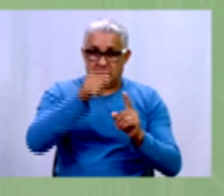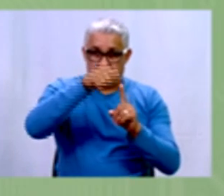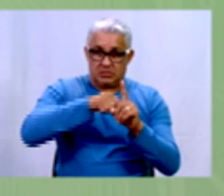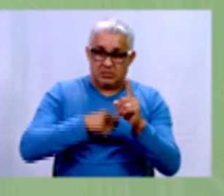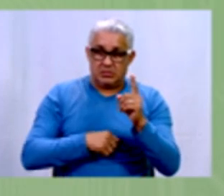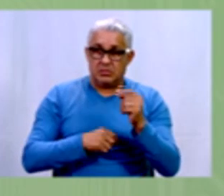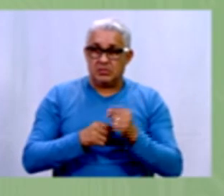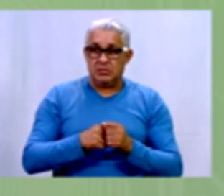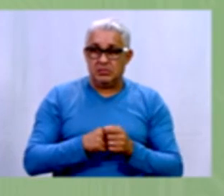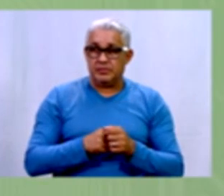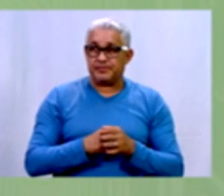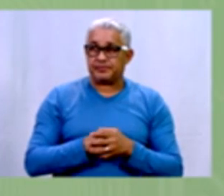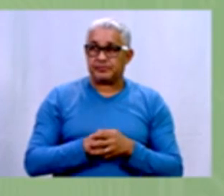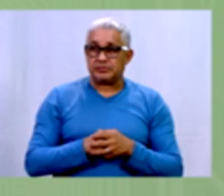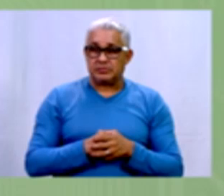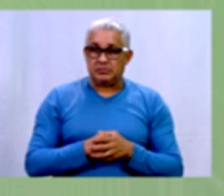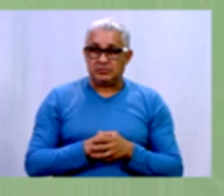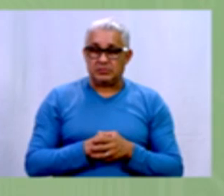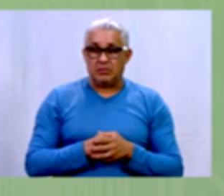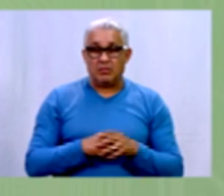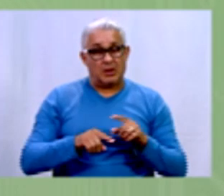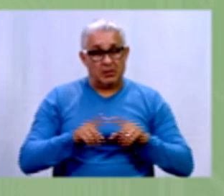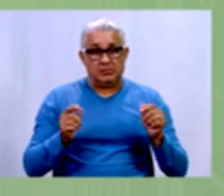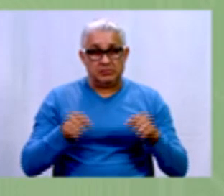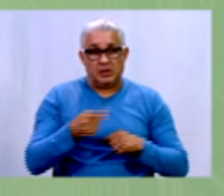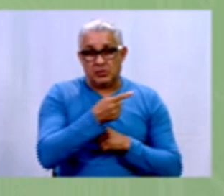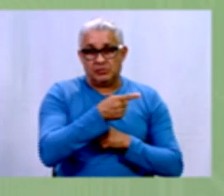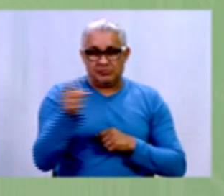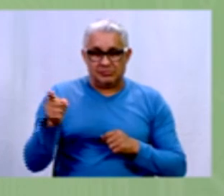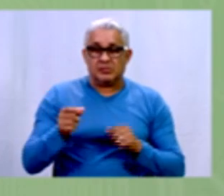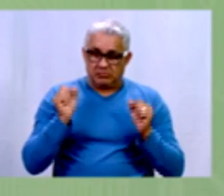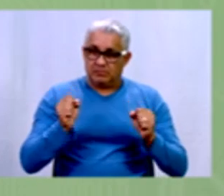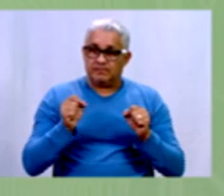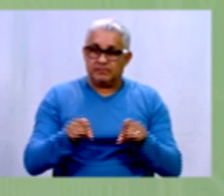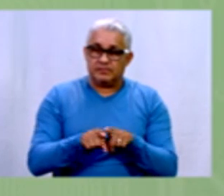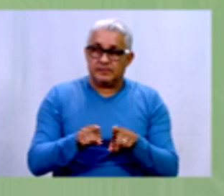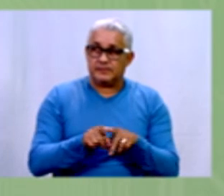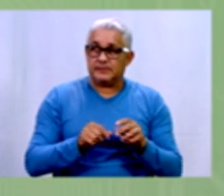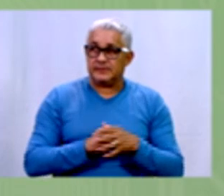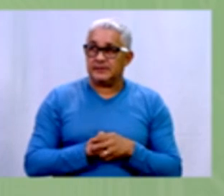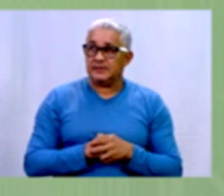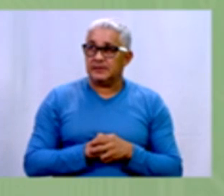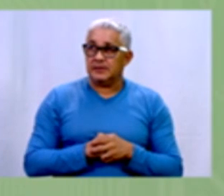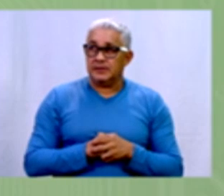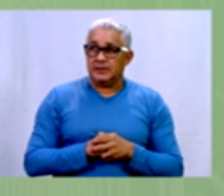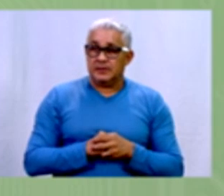sejam realmente de uma semana. Tá?